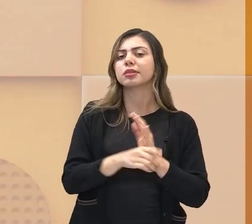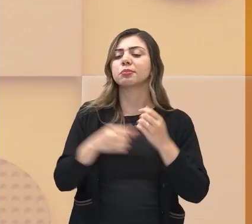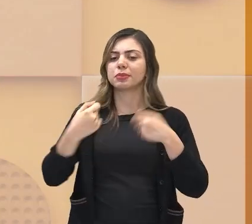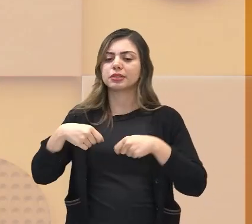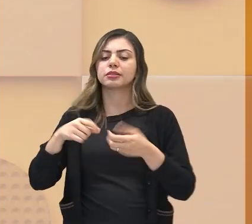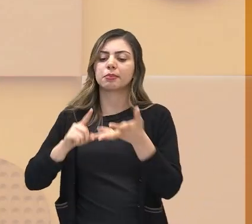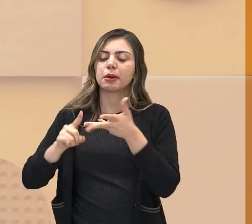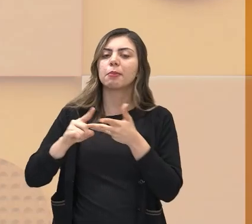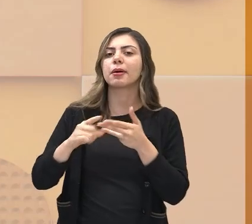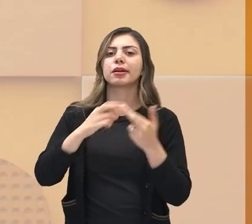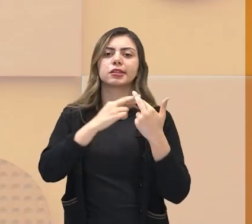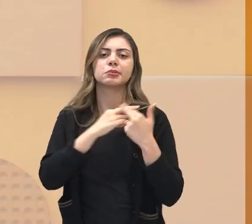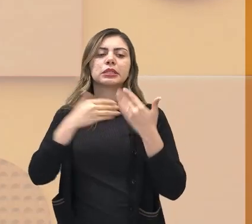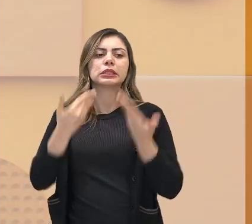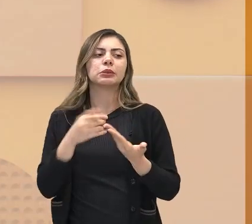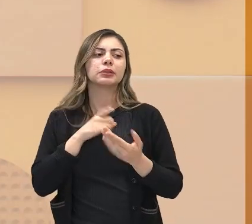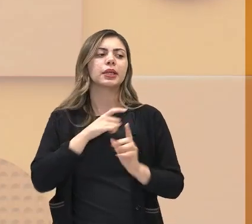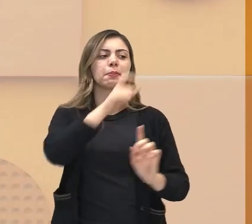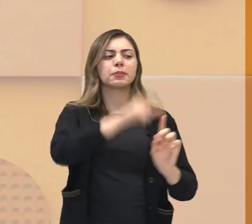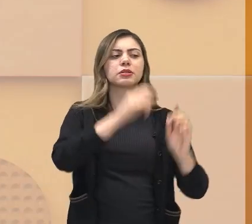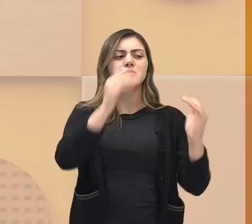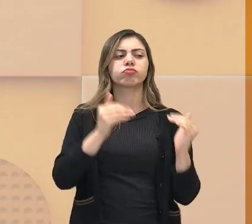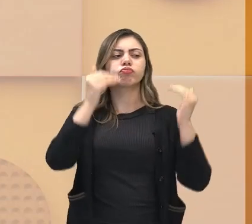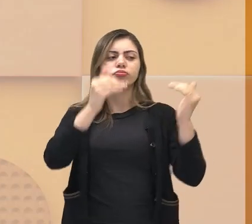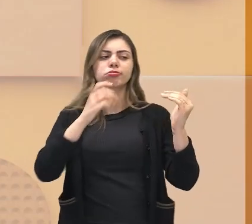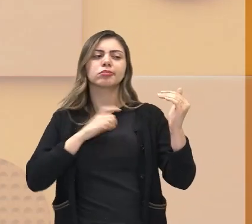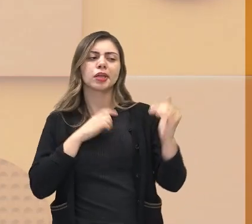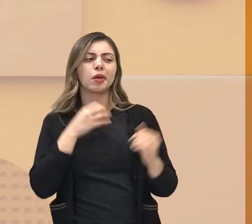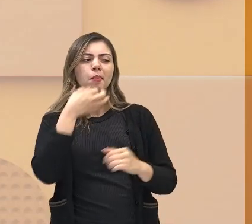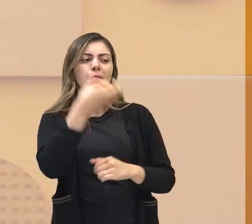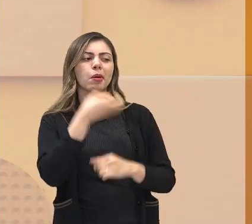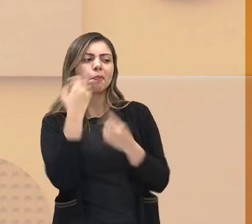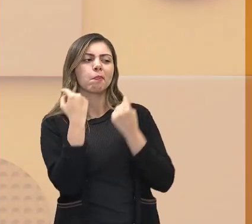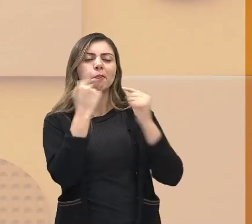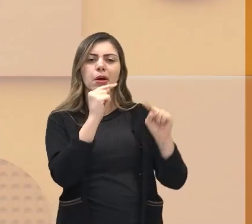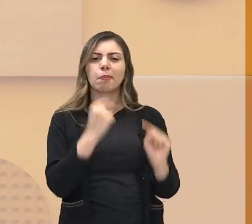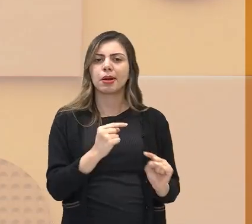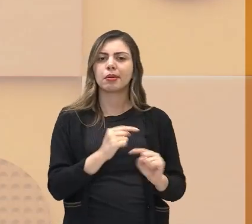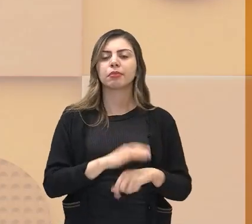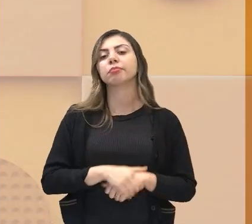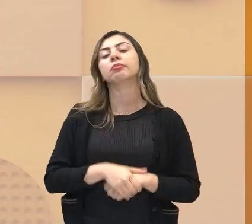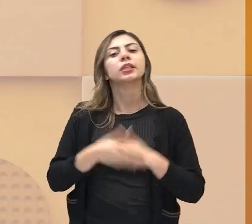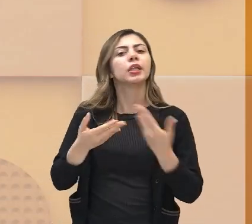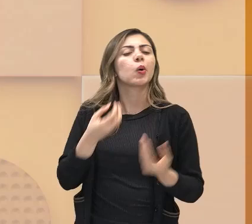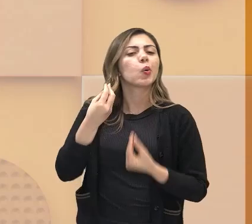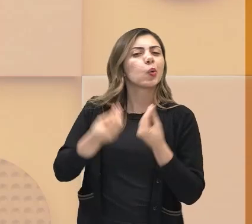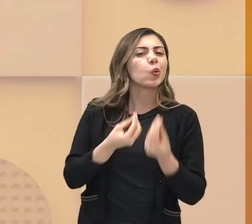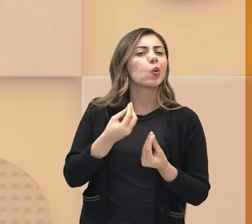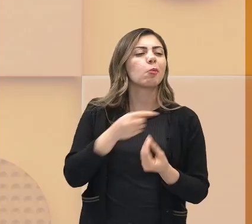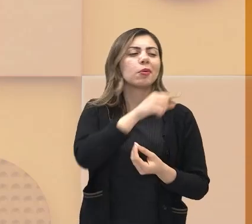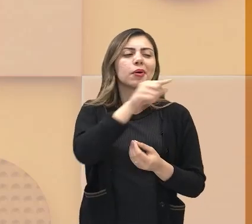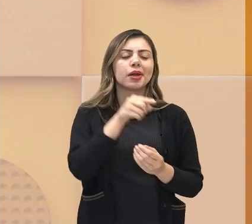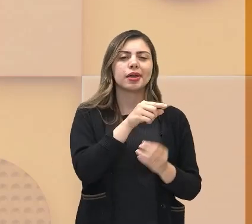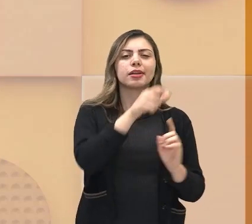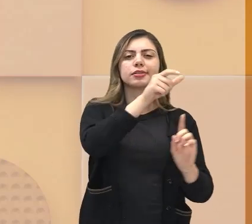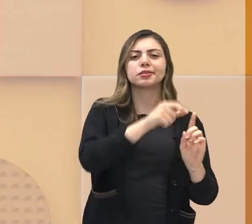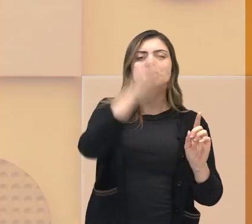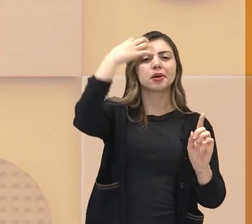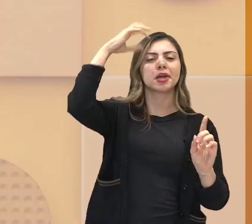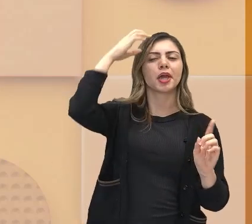ele questiona o poder do rei, que é absoluto. E qual vai ser a jogada desses reis e